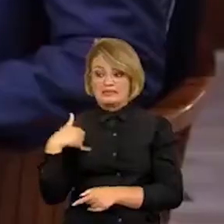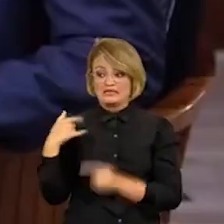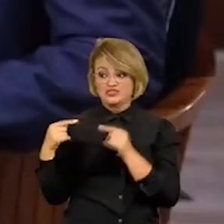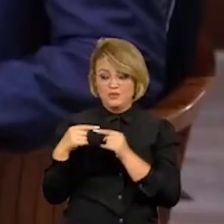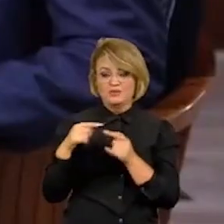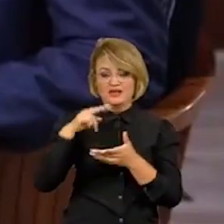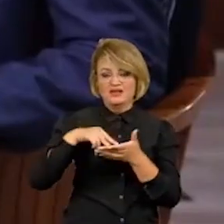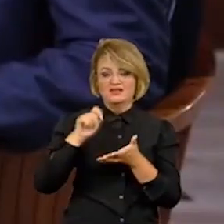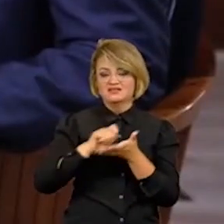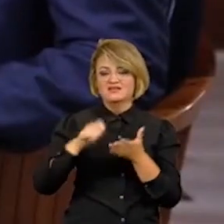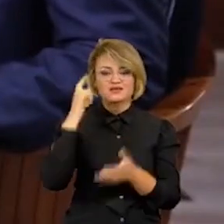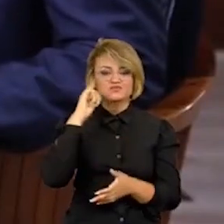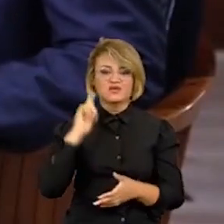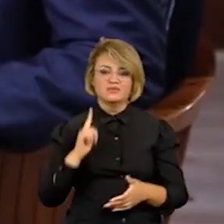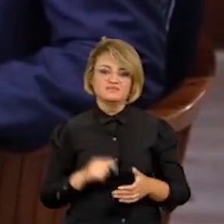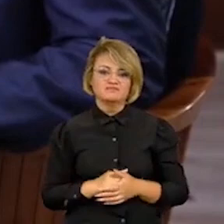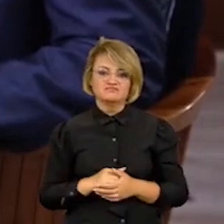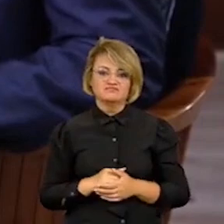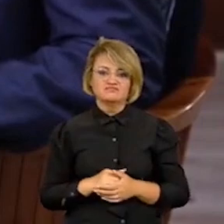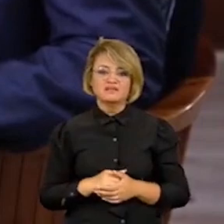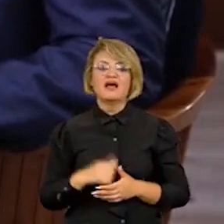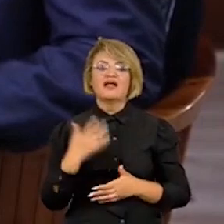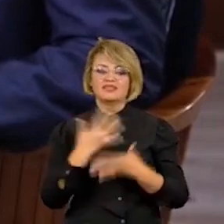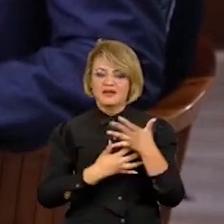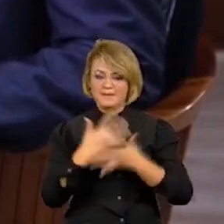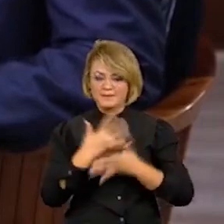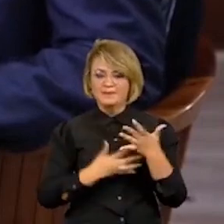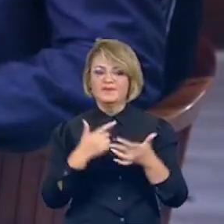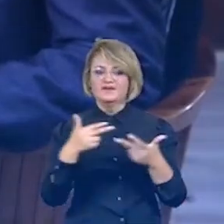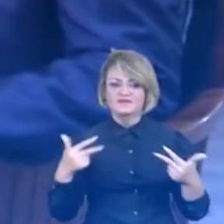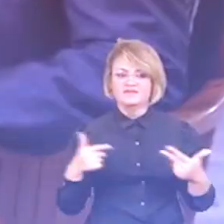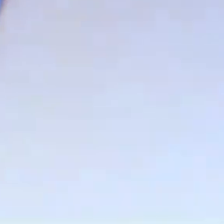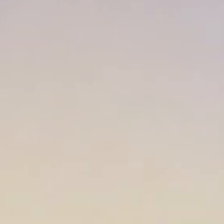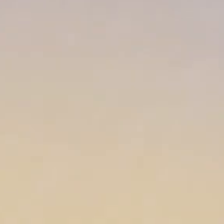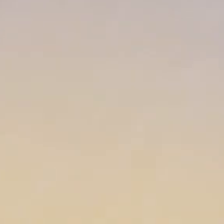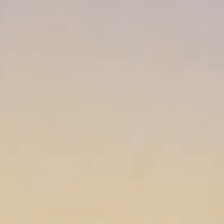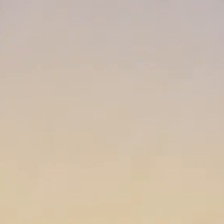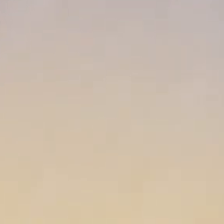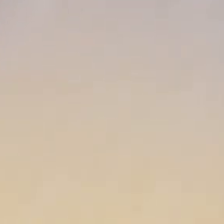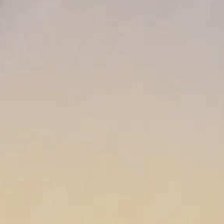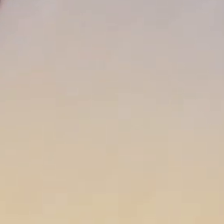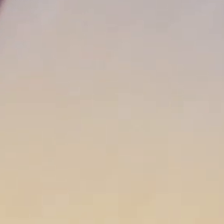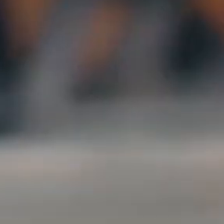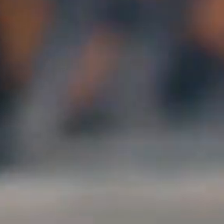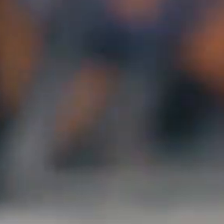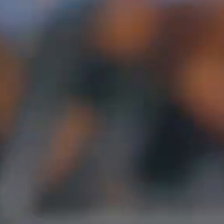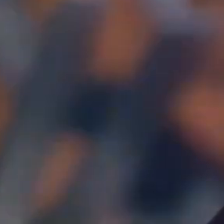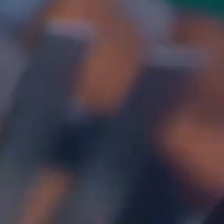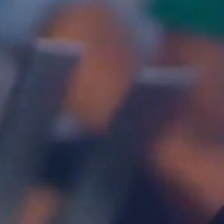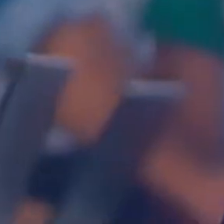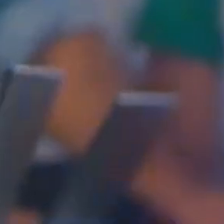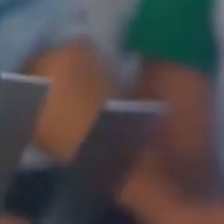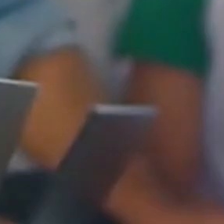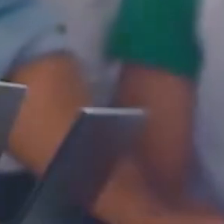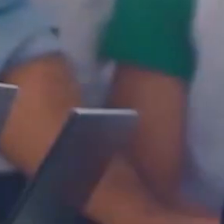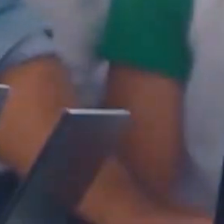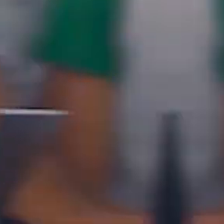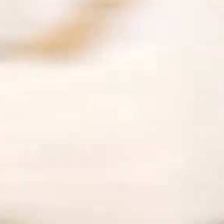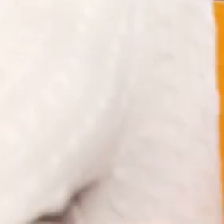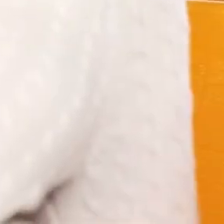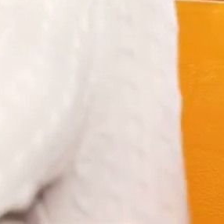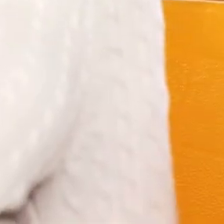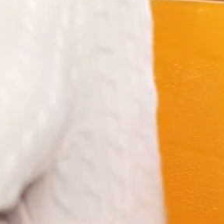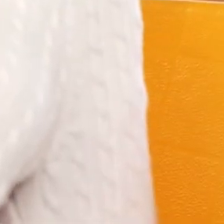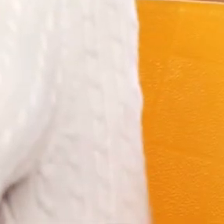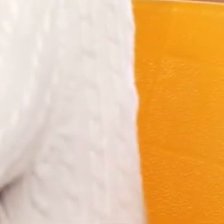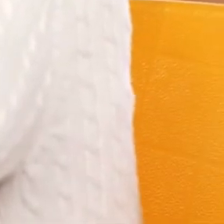senhor lançou o programa Compromisso Criança Alfabetizada no Brasil. O presidente Lula também investiu para garantir o acesso à